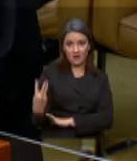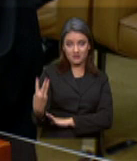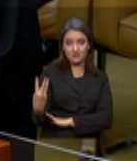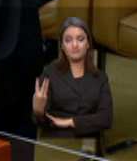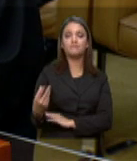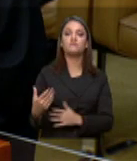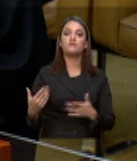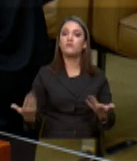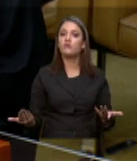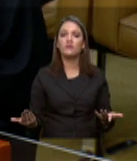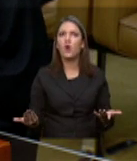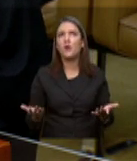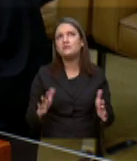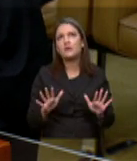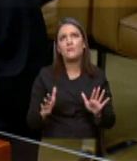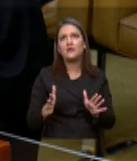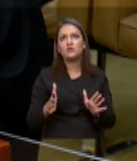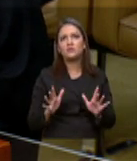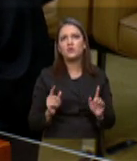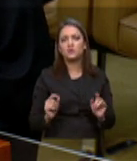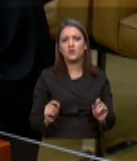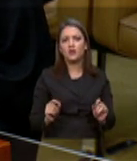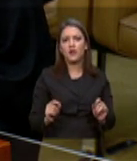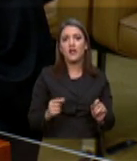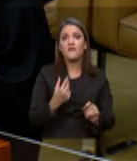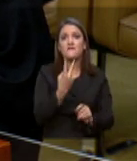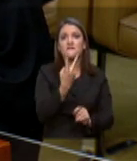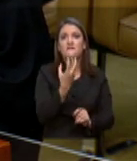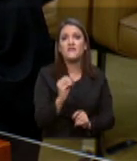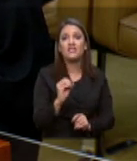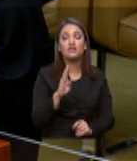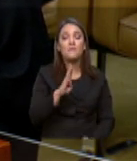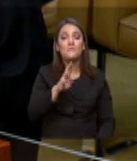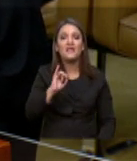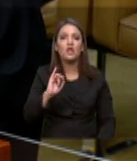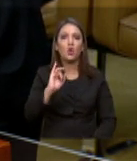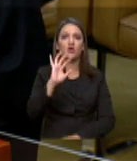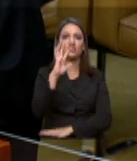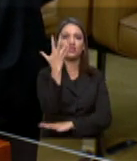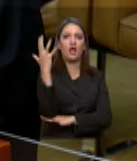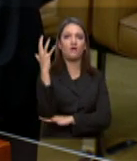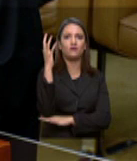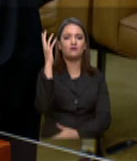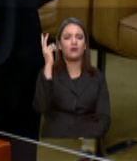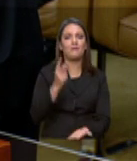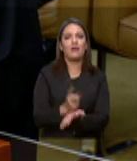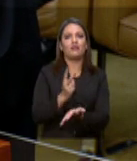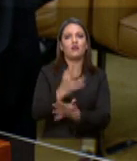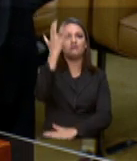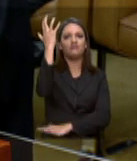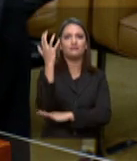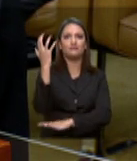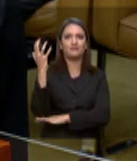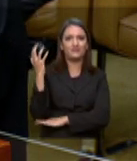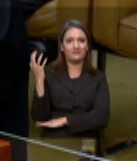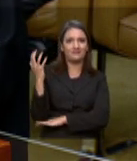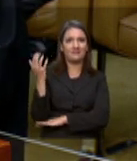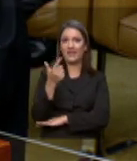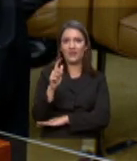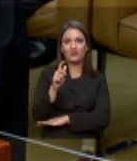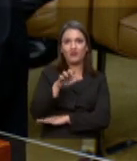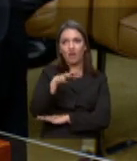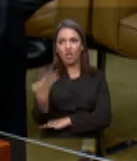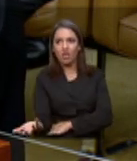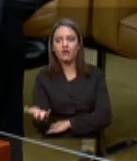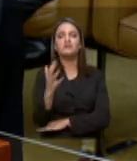na média, significa algo em torno de 20 bilhões de árvores que deixaram de ser derrubadas ao longo desse período. E, assim, para